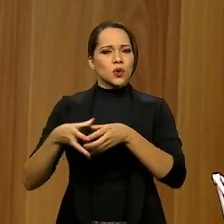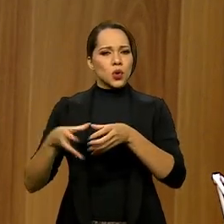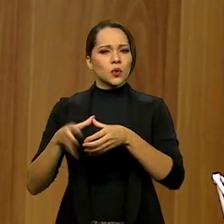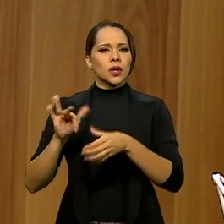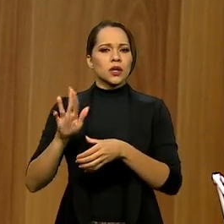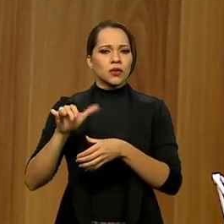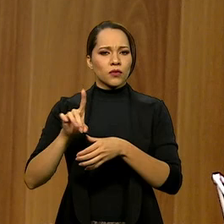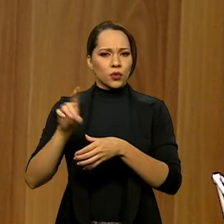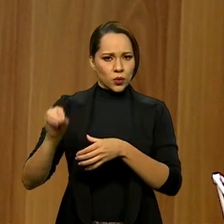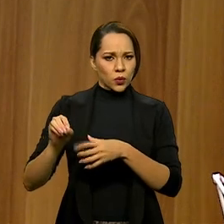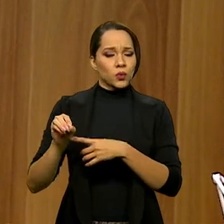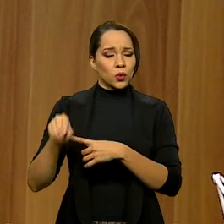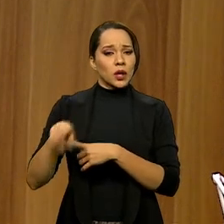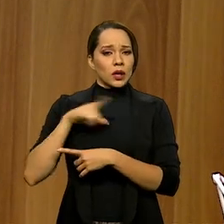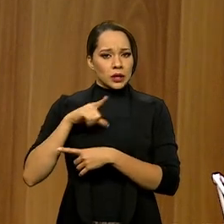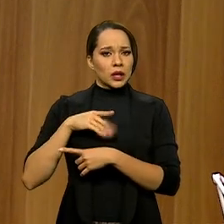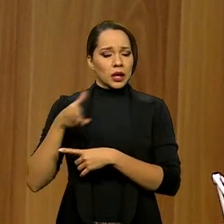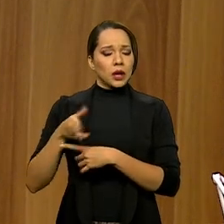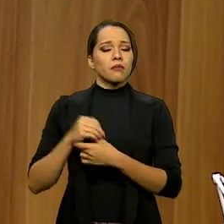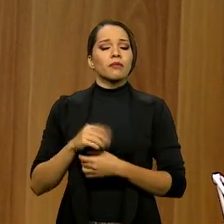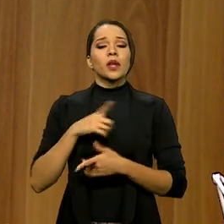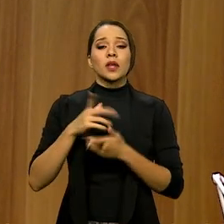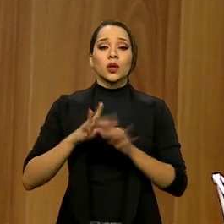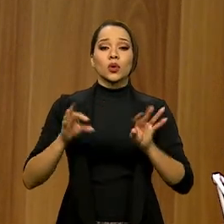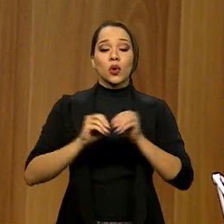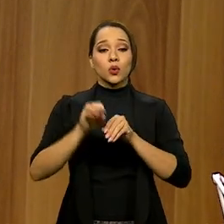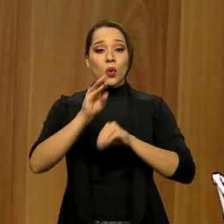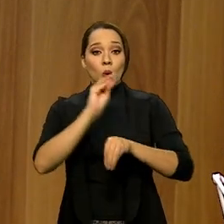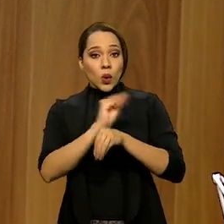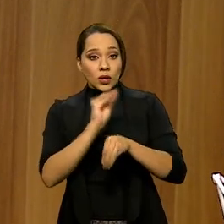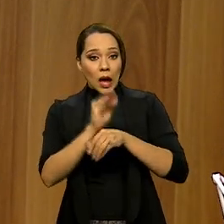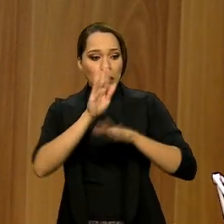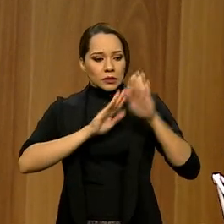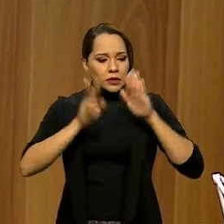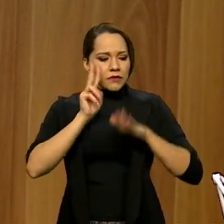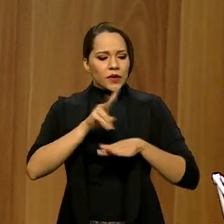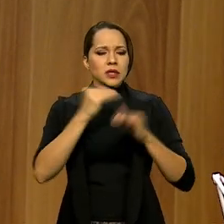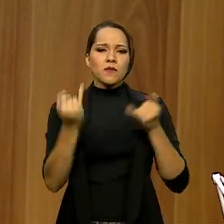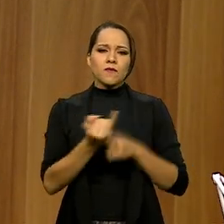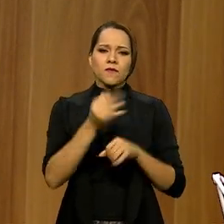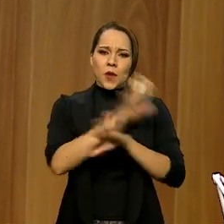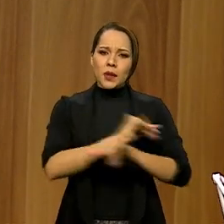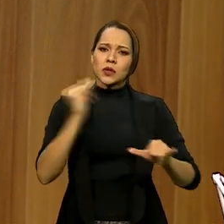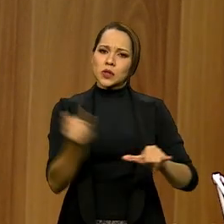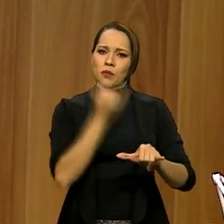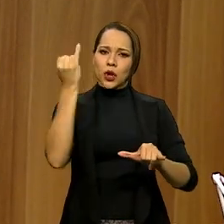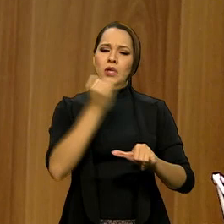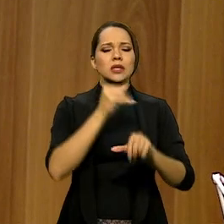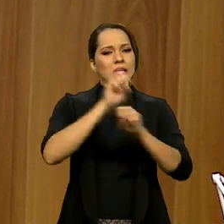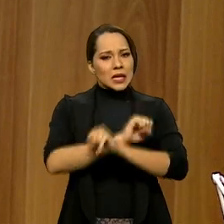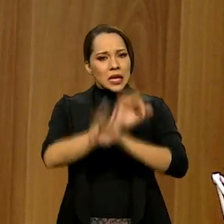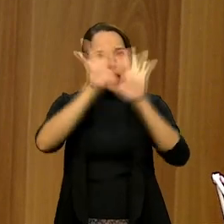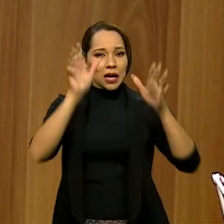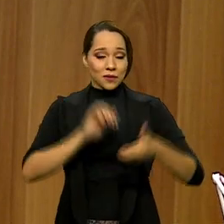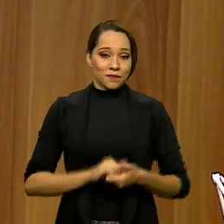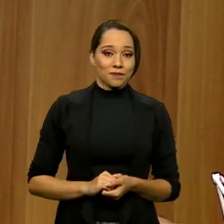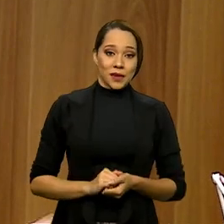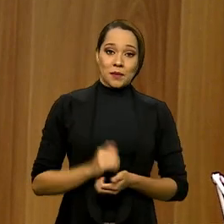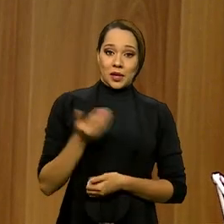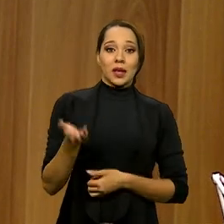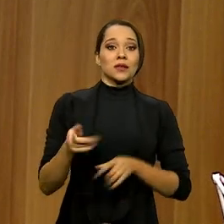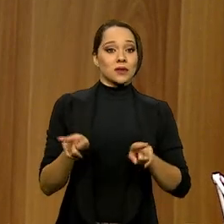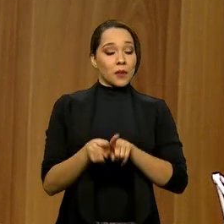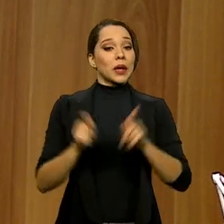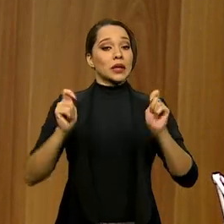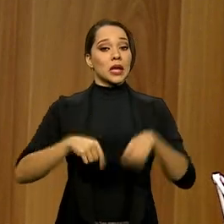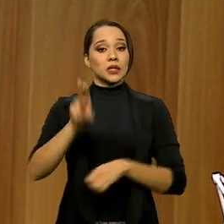fundo. E nós tivemos todo o cuidado de tratar as informações que são importantes para a primeira infância de forma lúdica, né? Para que isso também